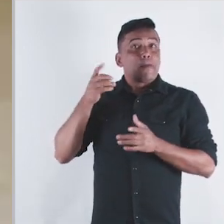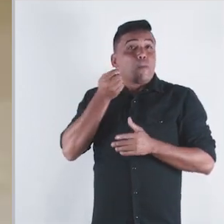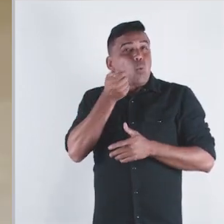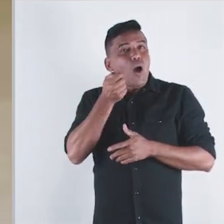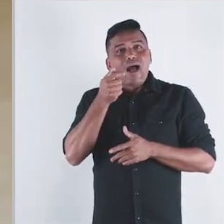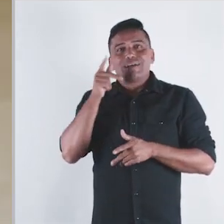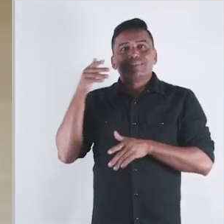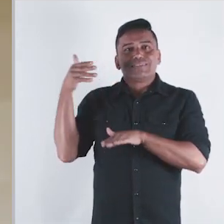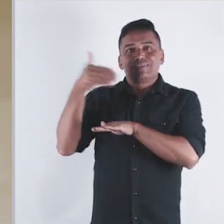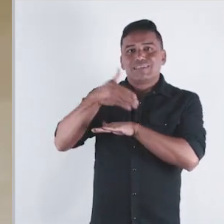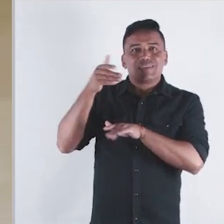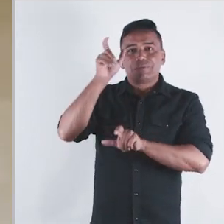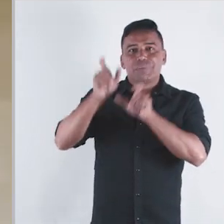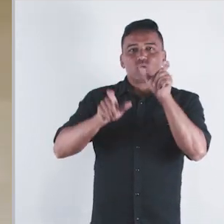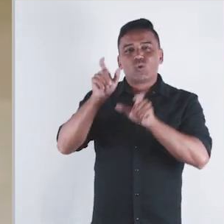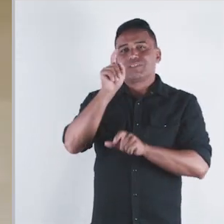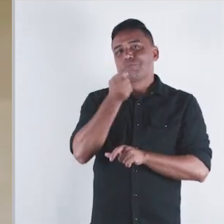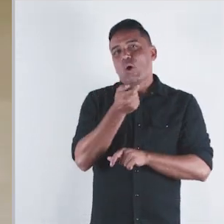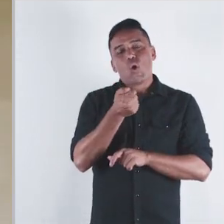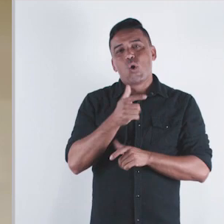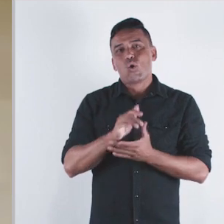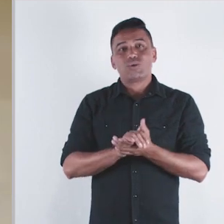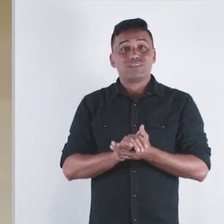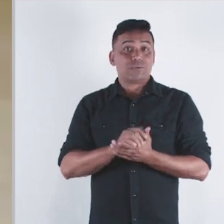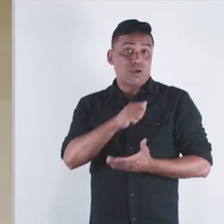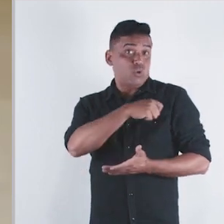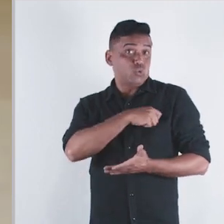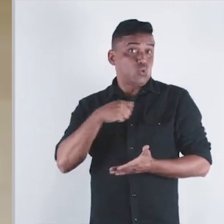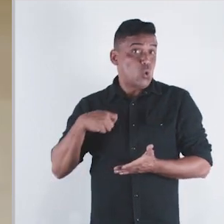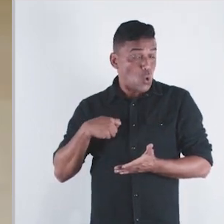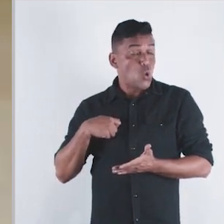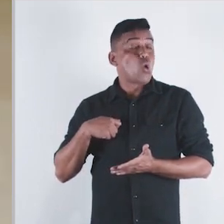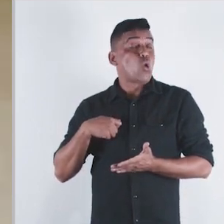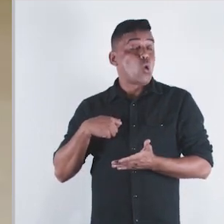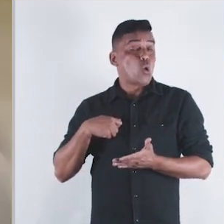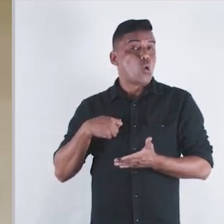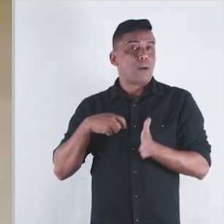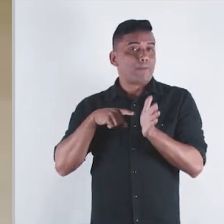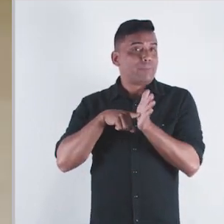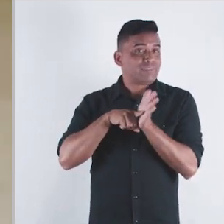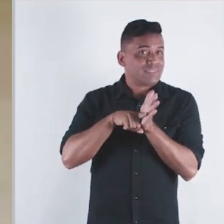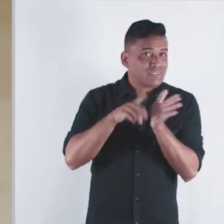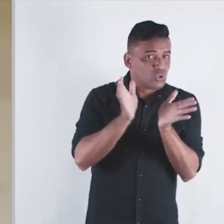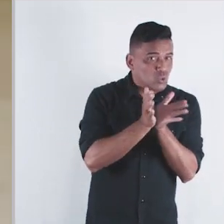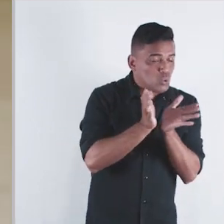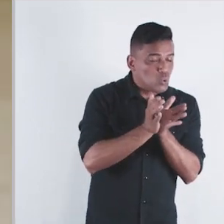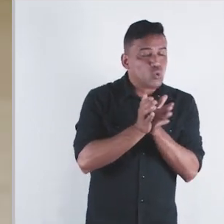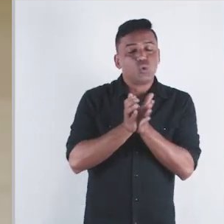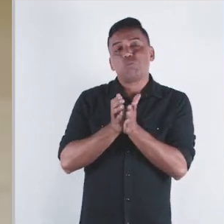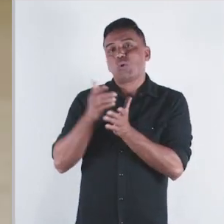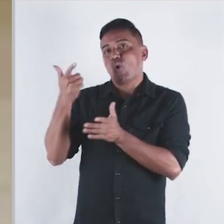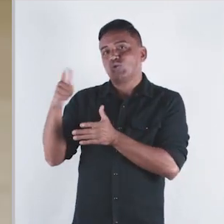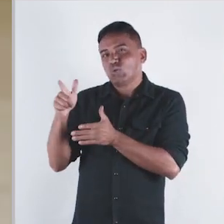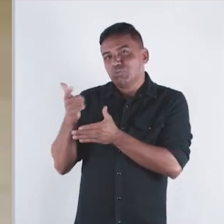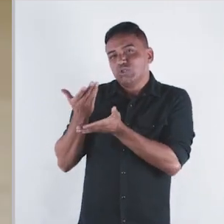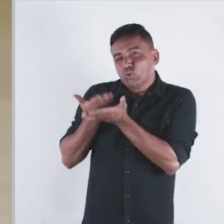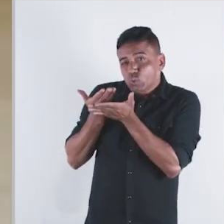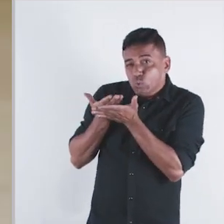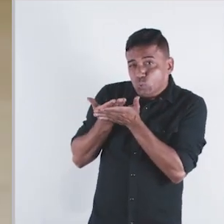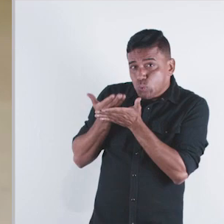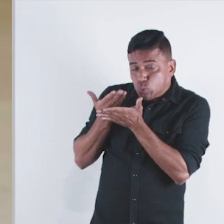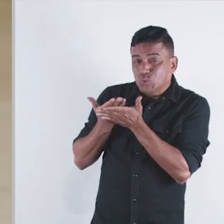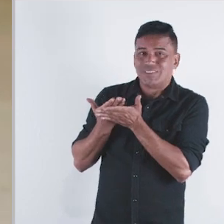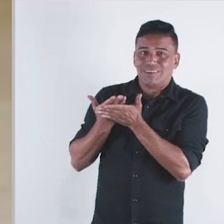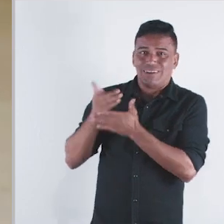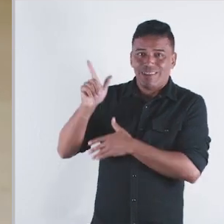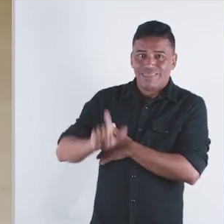restrito. Quem é esse público? Os próprios escritores, os pesquisadores, os estudiosos, né?